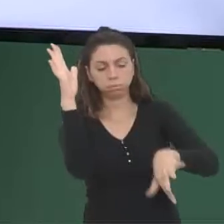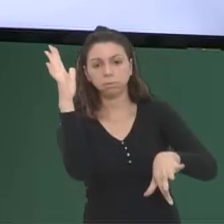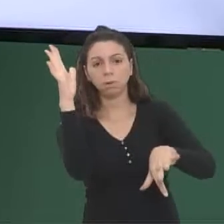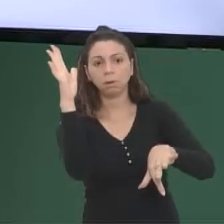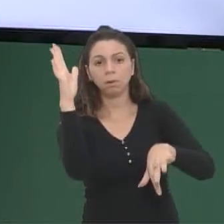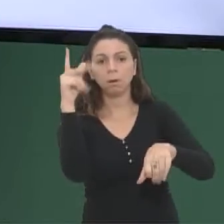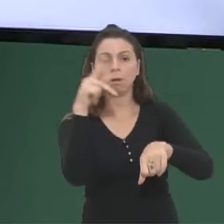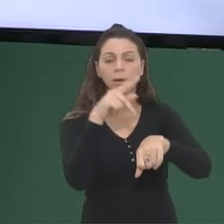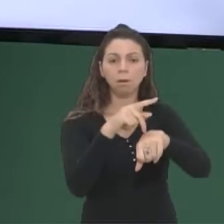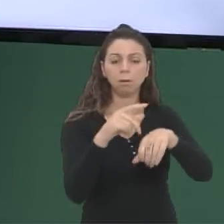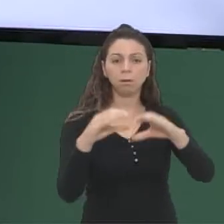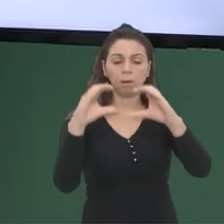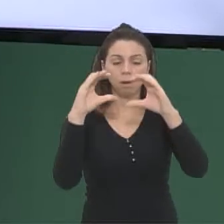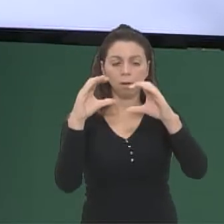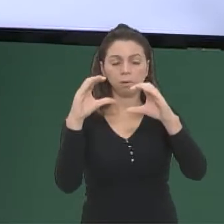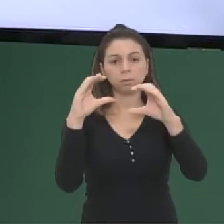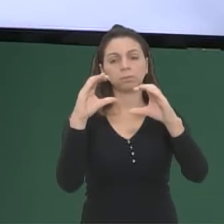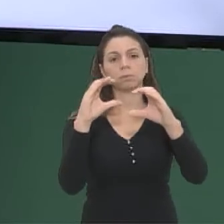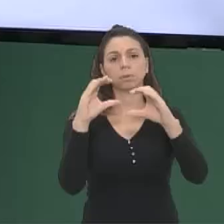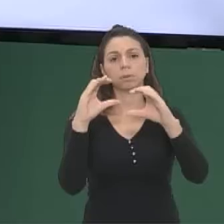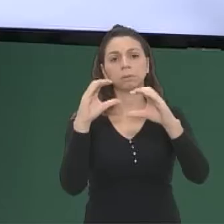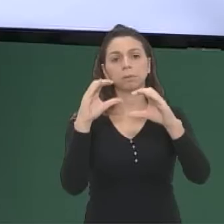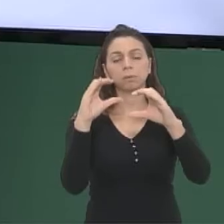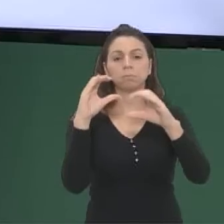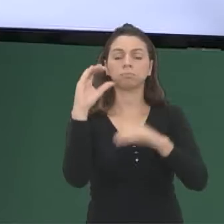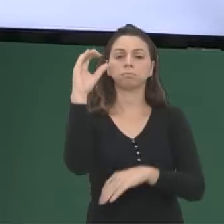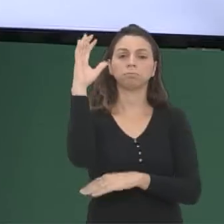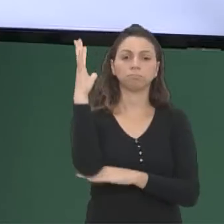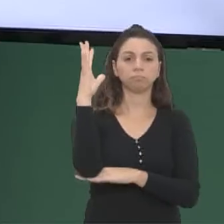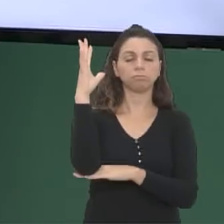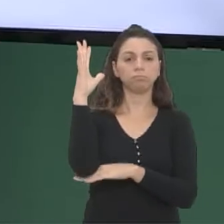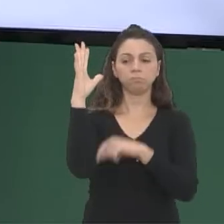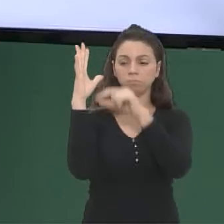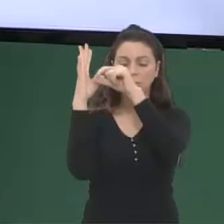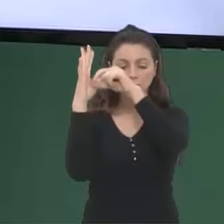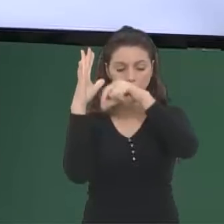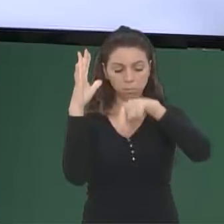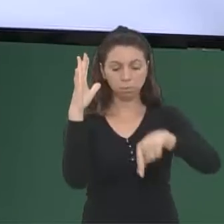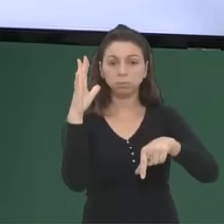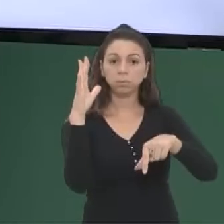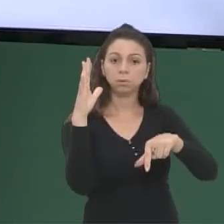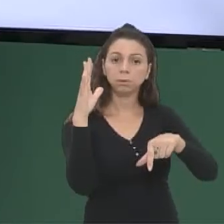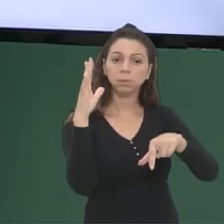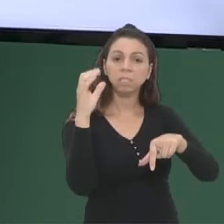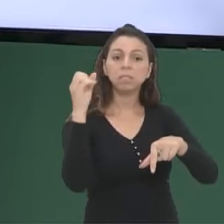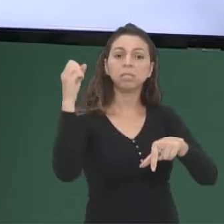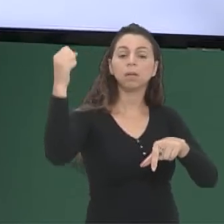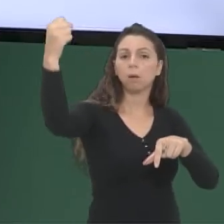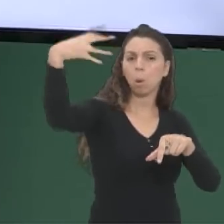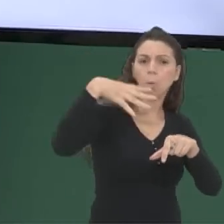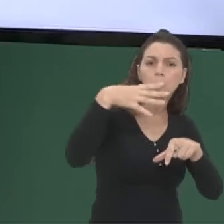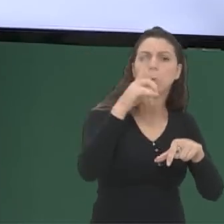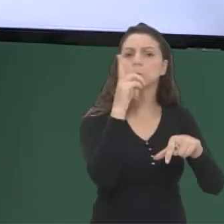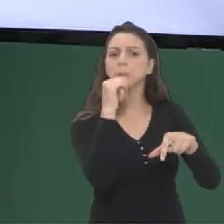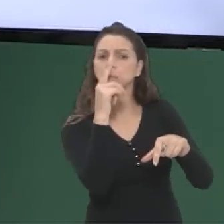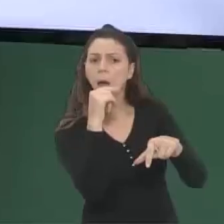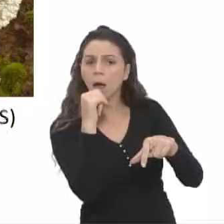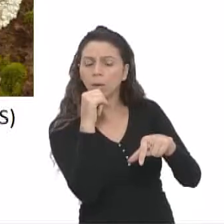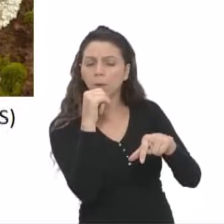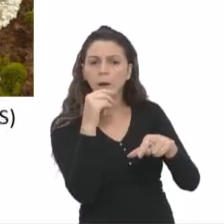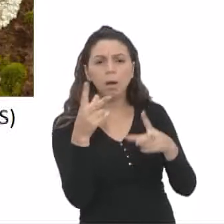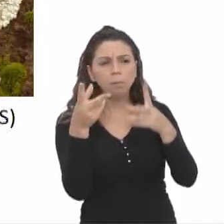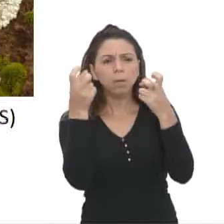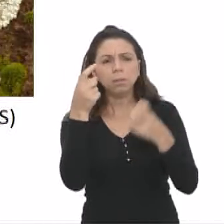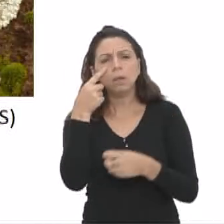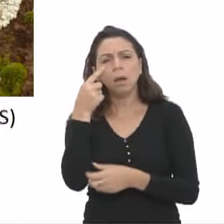tiver nutrientes, água, luminosidade, ela vai ter o processo de crescimento dela. Reparem nessa